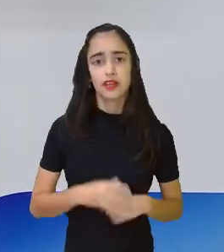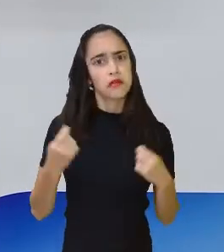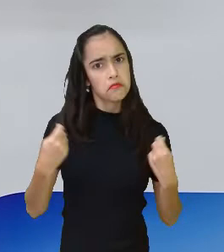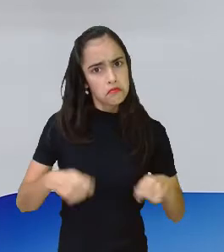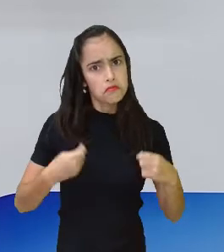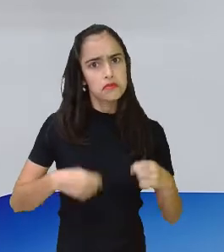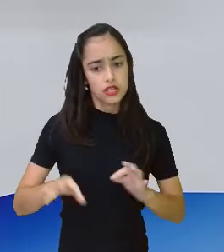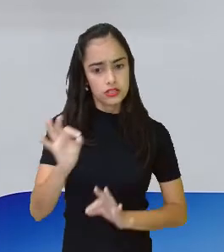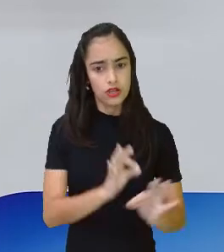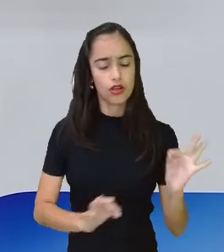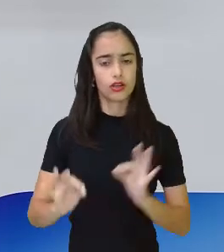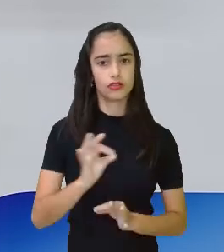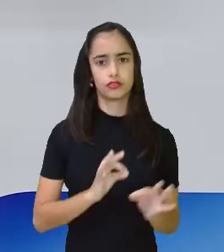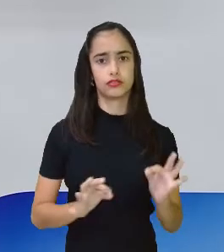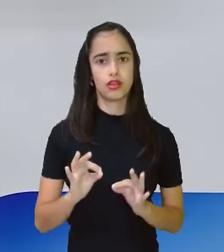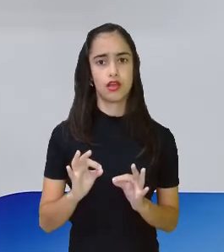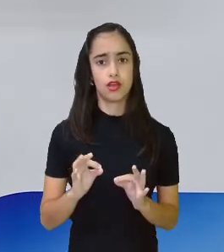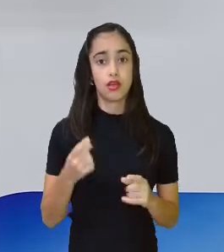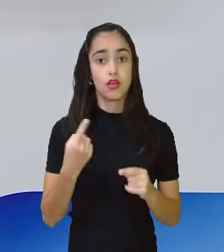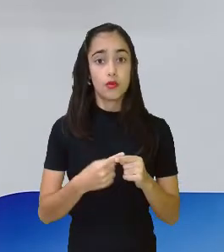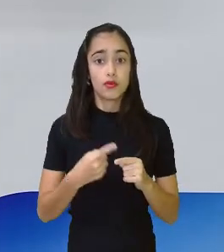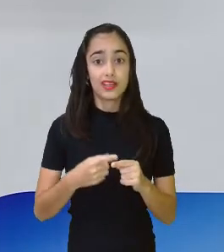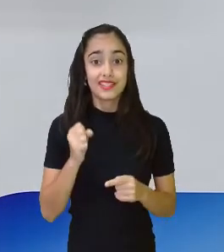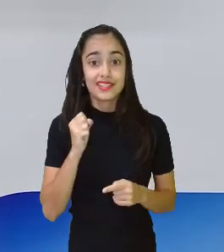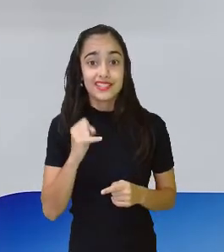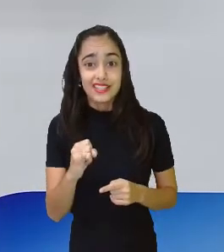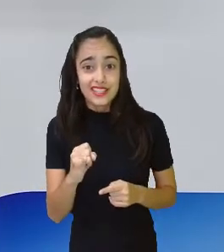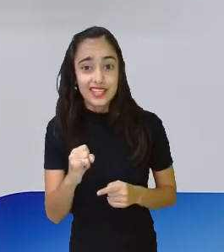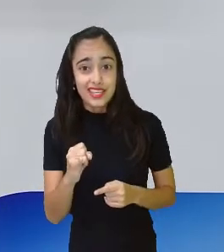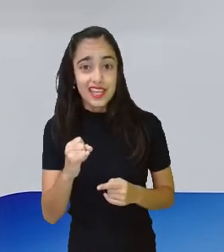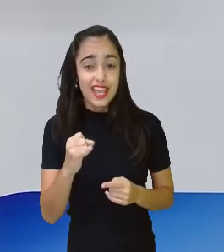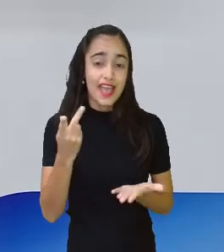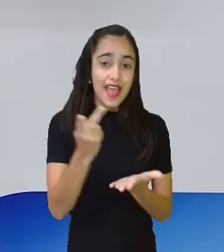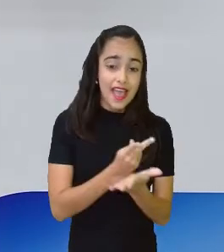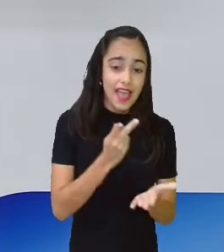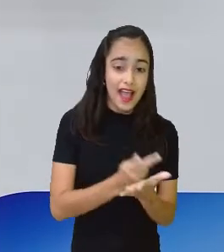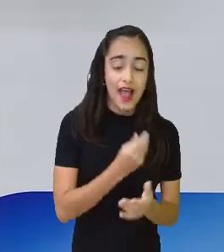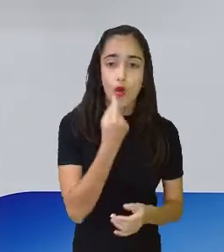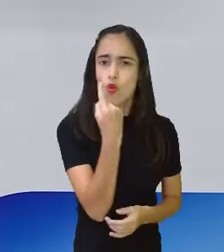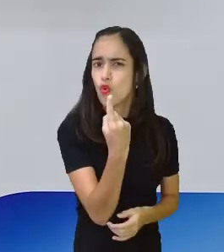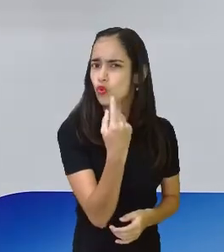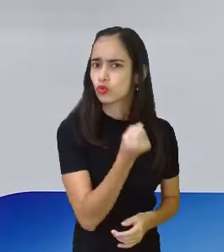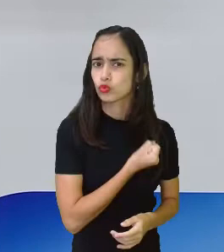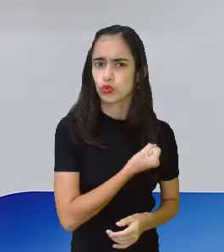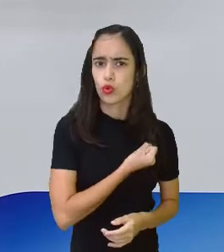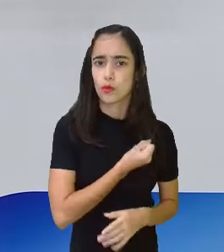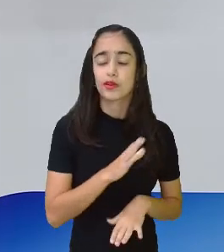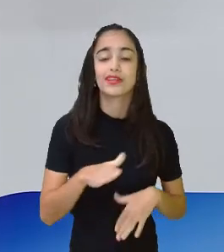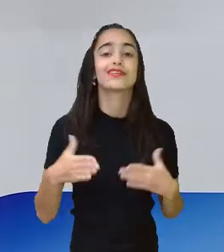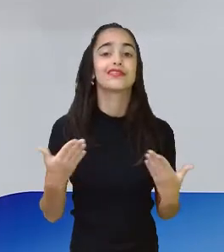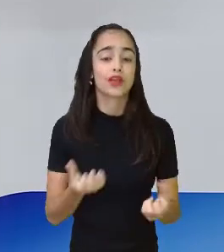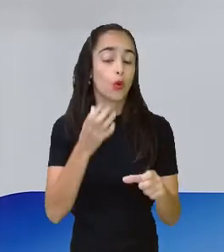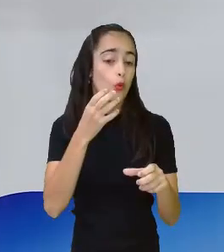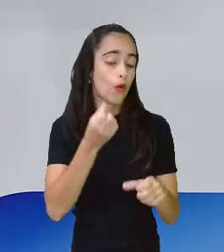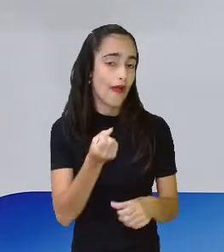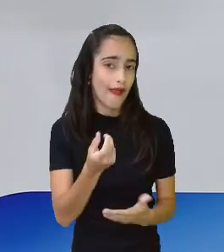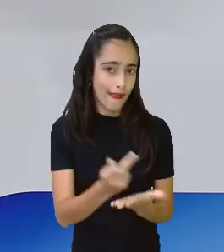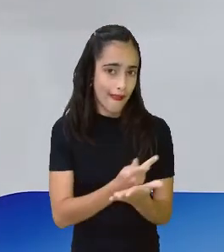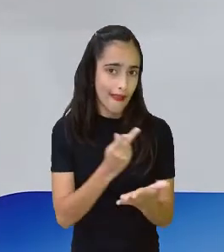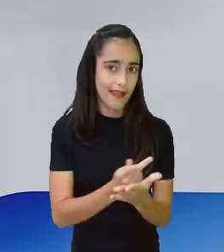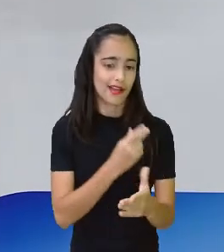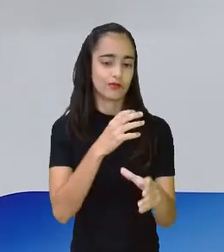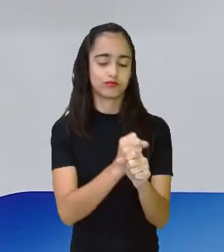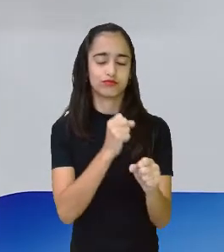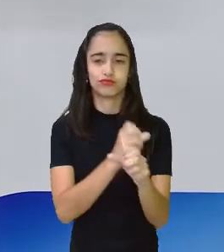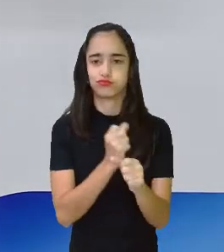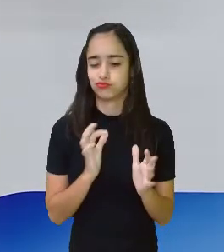sempre escrever do final para o começo. Se você fizer isso, você não erra a operação.